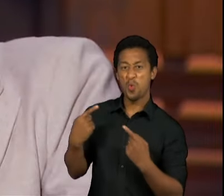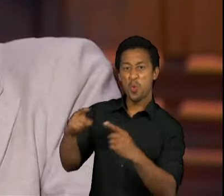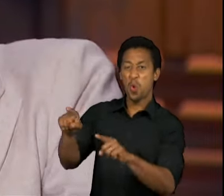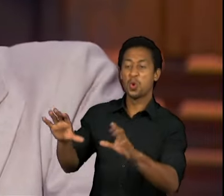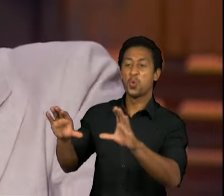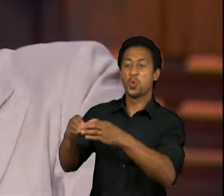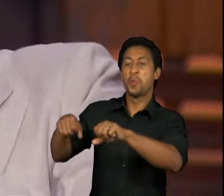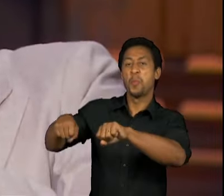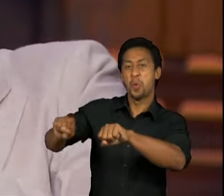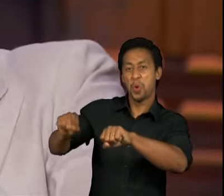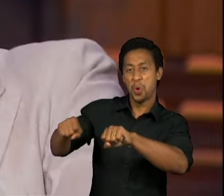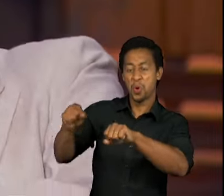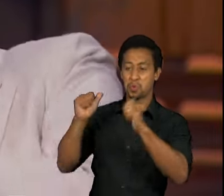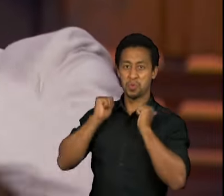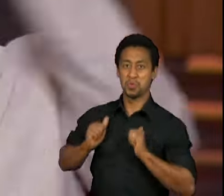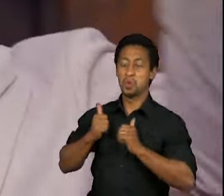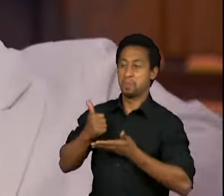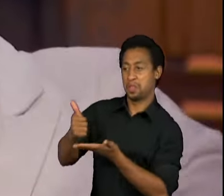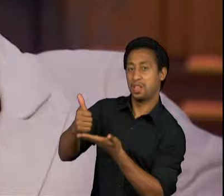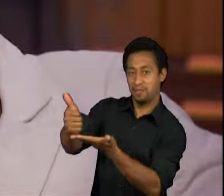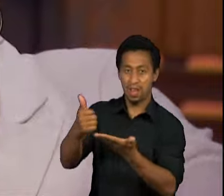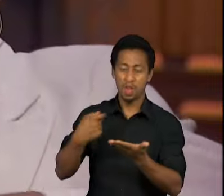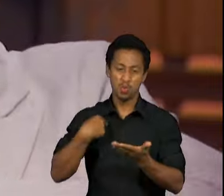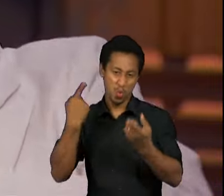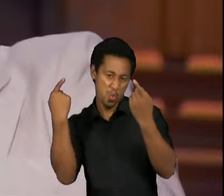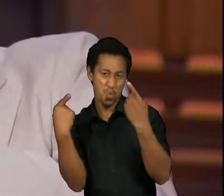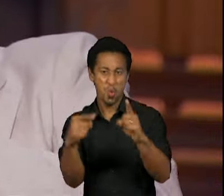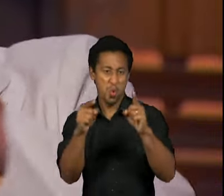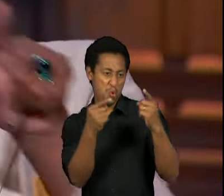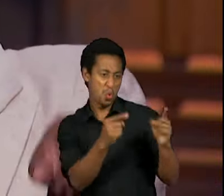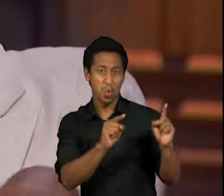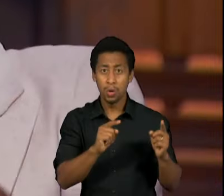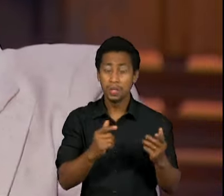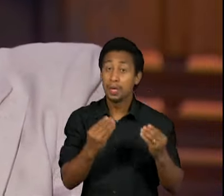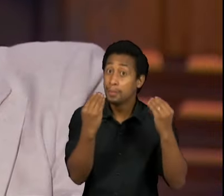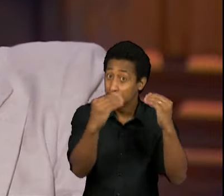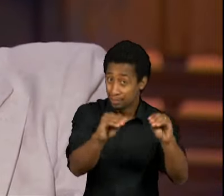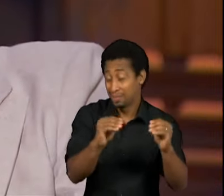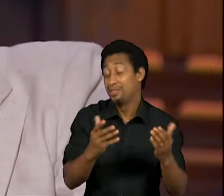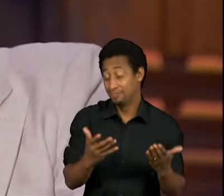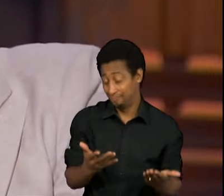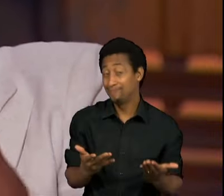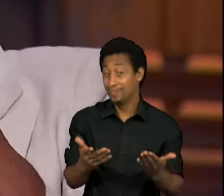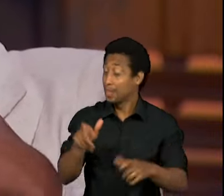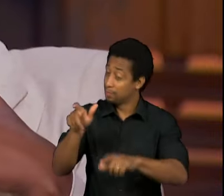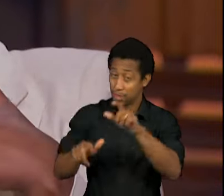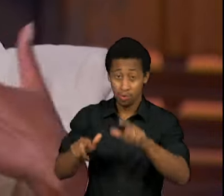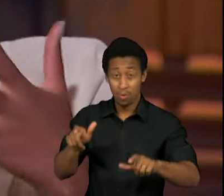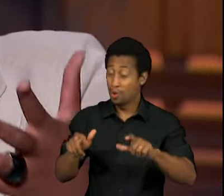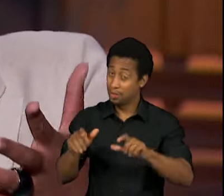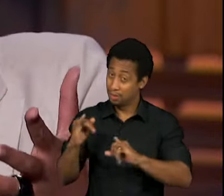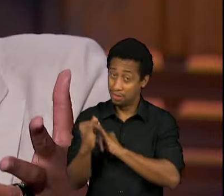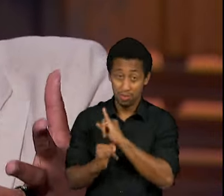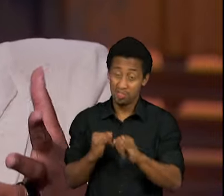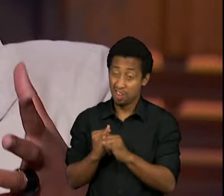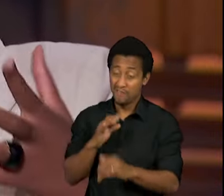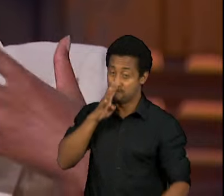João publicou acho que eu tinha feito de uma empresa não tinha nada a ver com a greve pode pessoa já não tem limites né nas redes sociais essa pessoa era